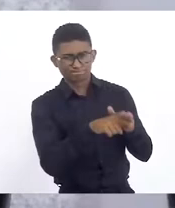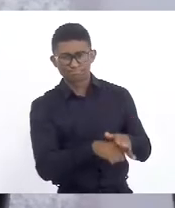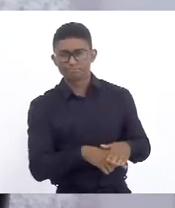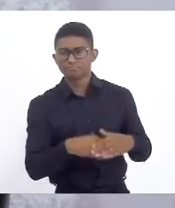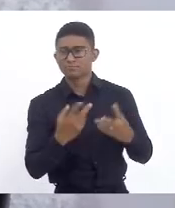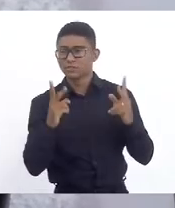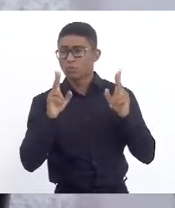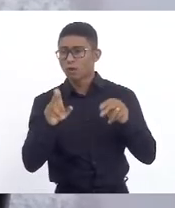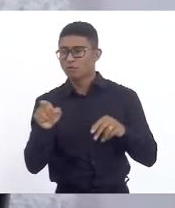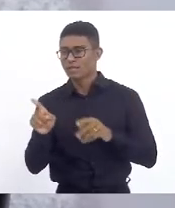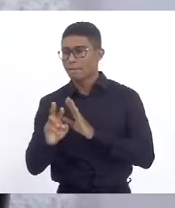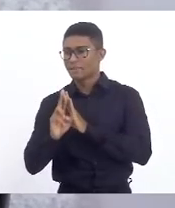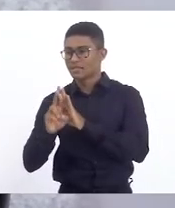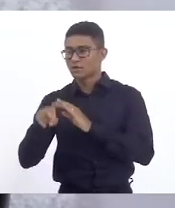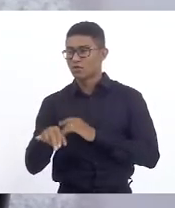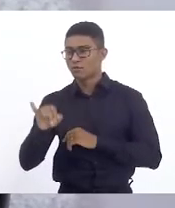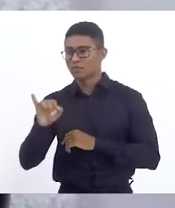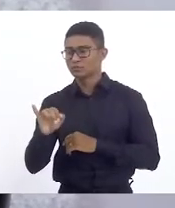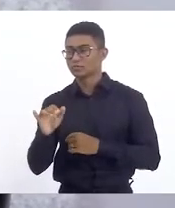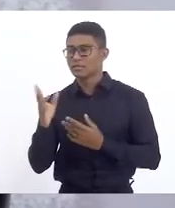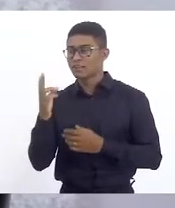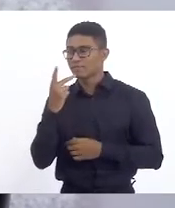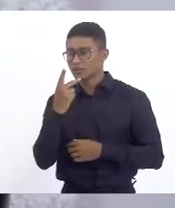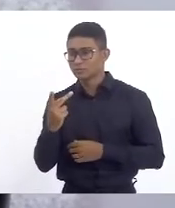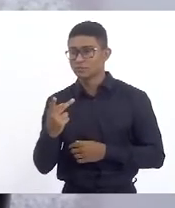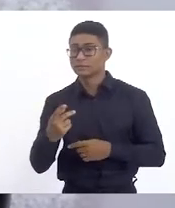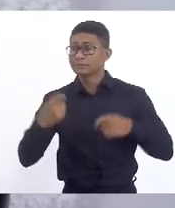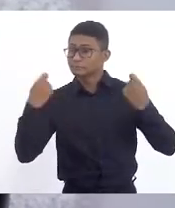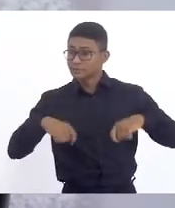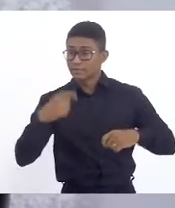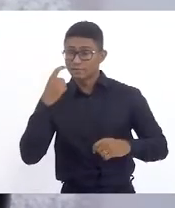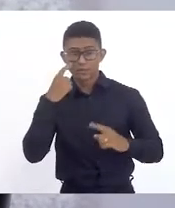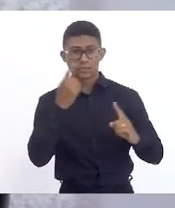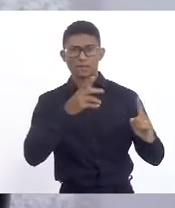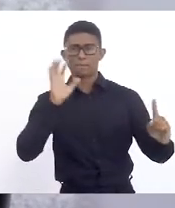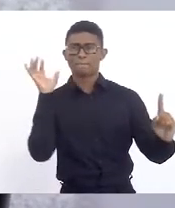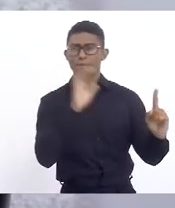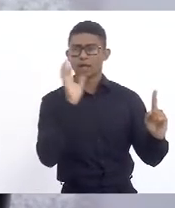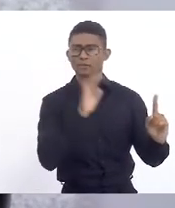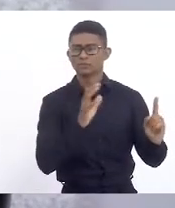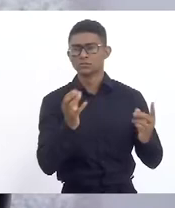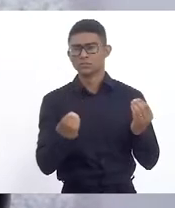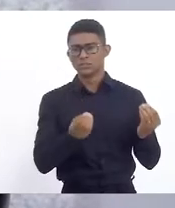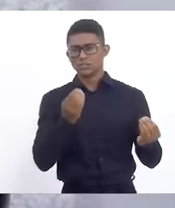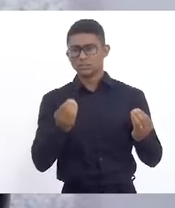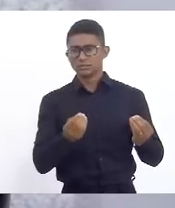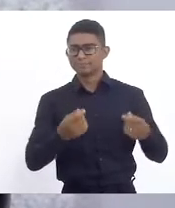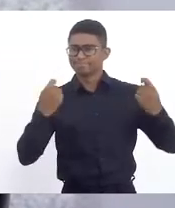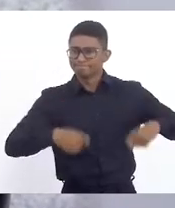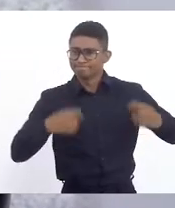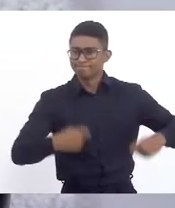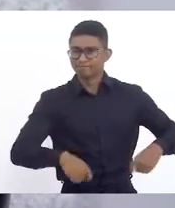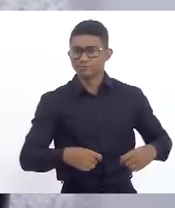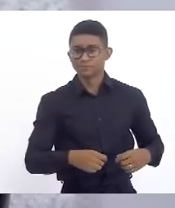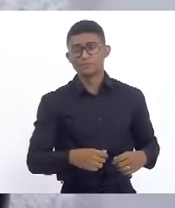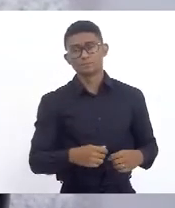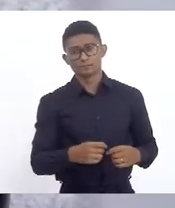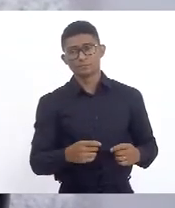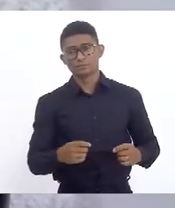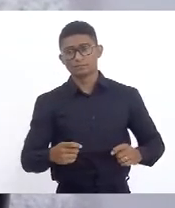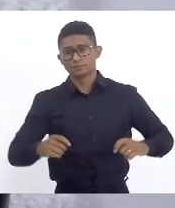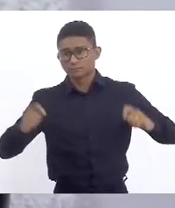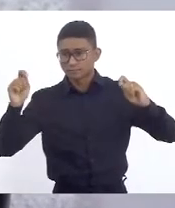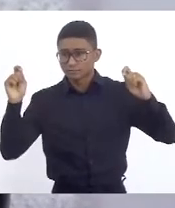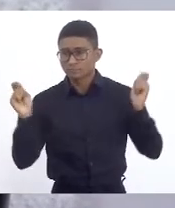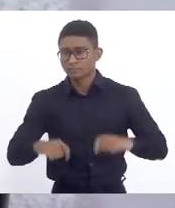é preciso que se avalie também, né, os impactos negativos a montante ou a jusante. É possível, né, como já se vem dizendo,